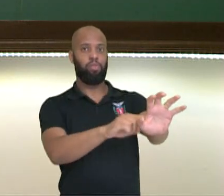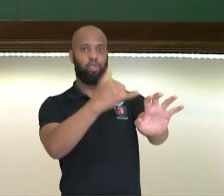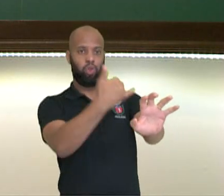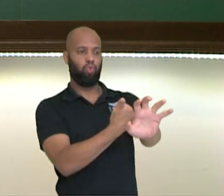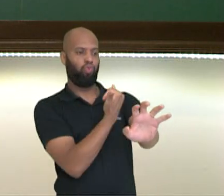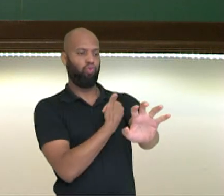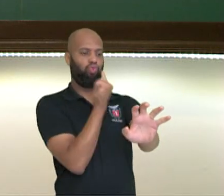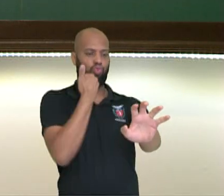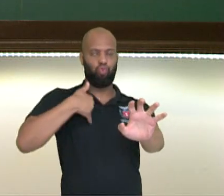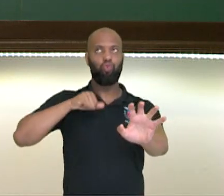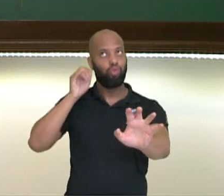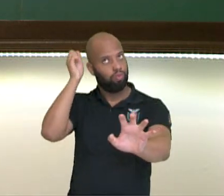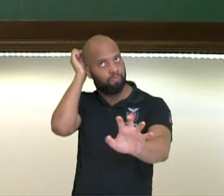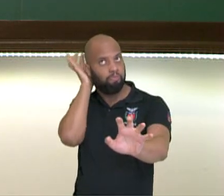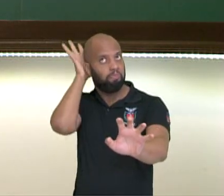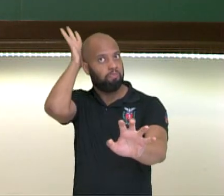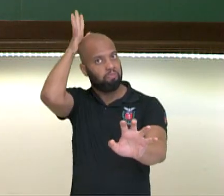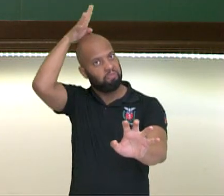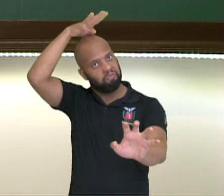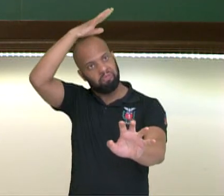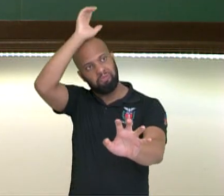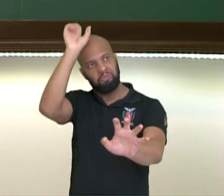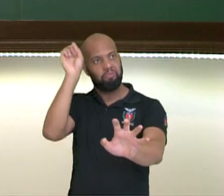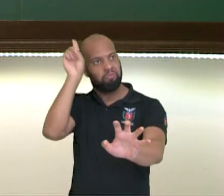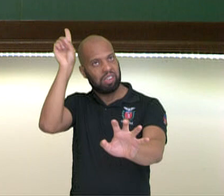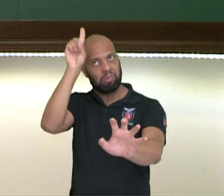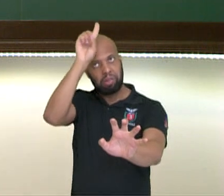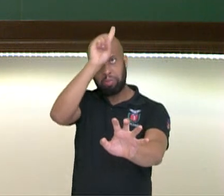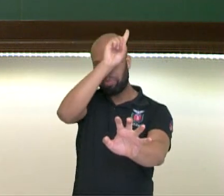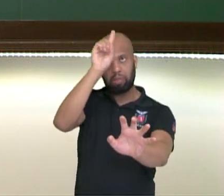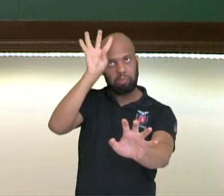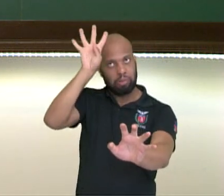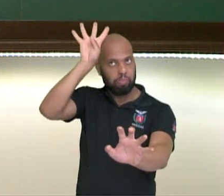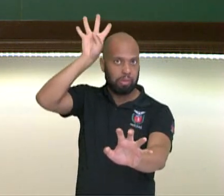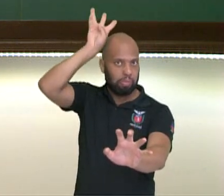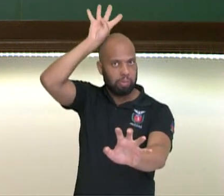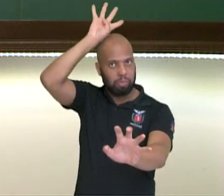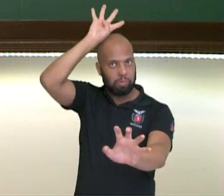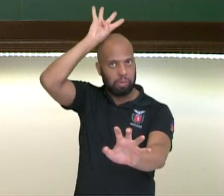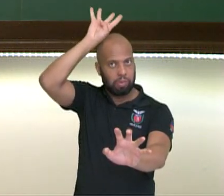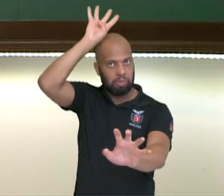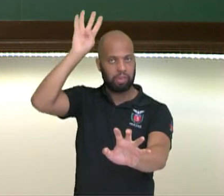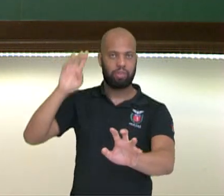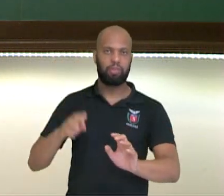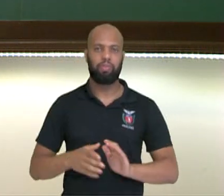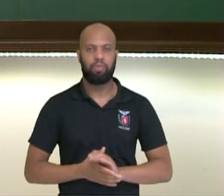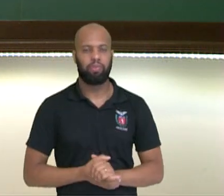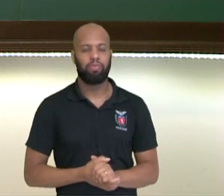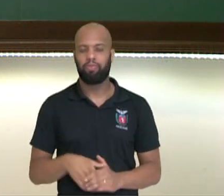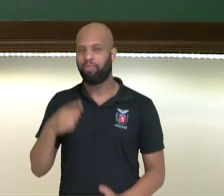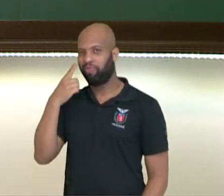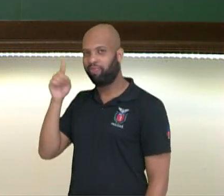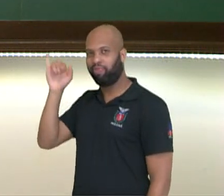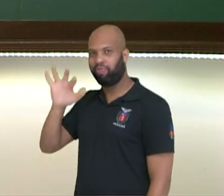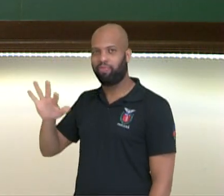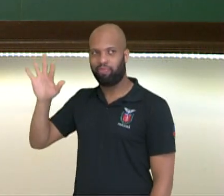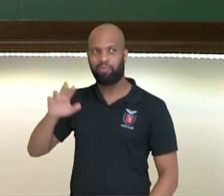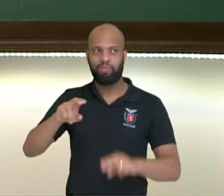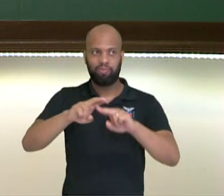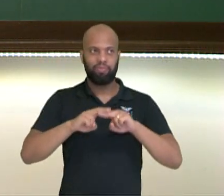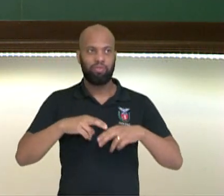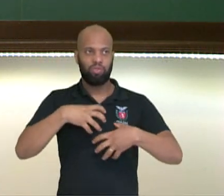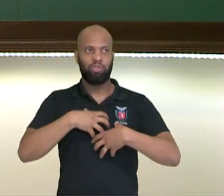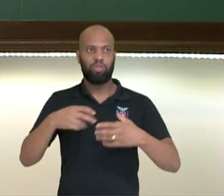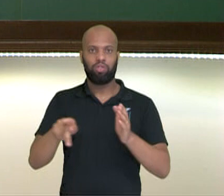então carrega o corpo humano também. Como o corpo humano está bem carregado eletricamente, o cabelo fica bem arrepiadão por causa do formato esférico